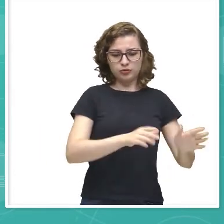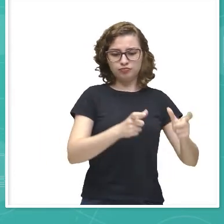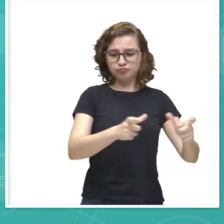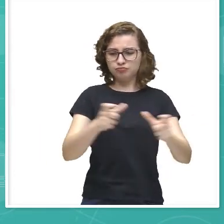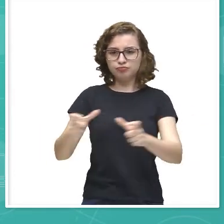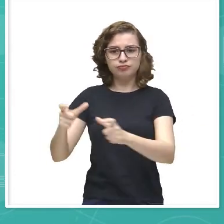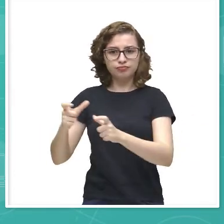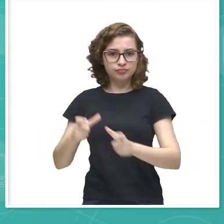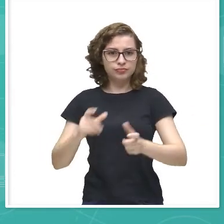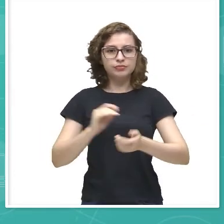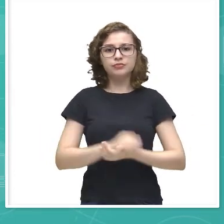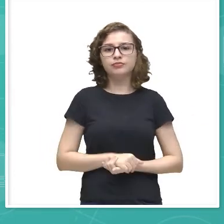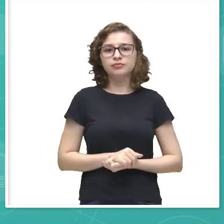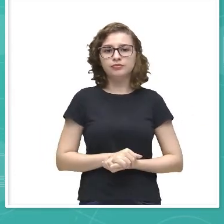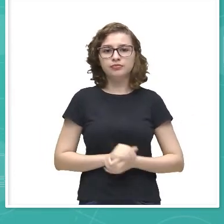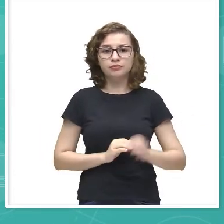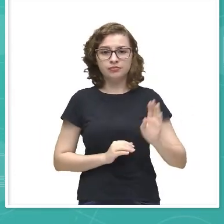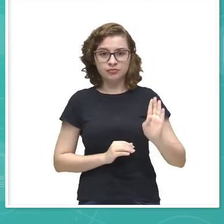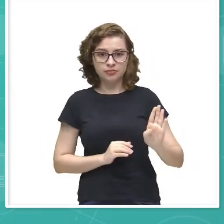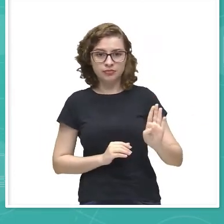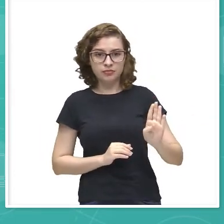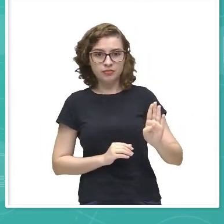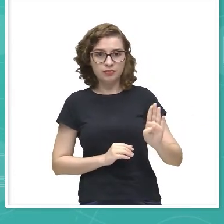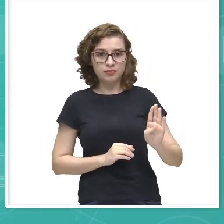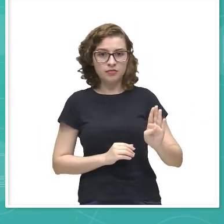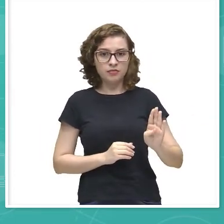teatral. Alternativa B.